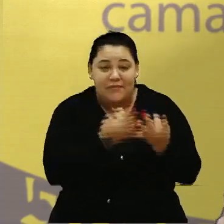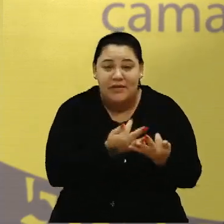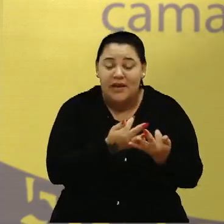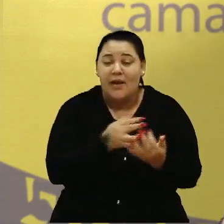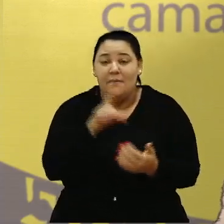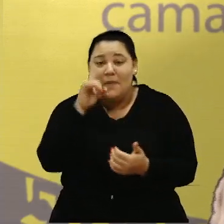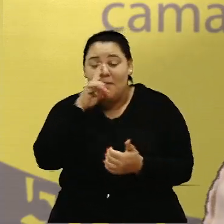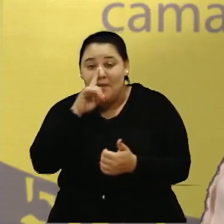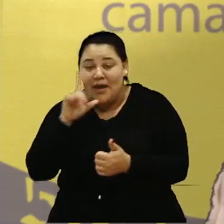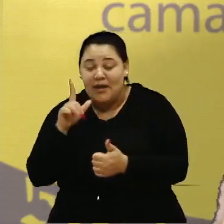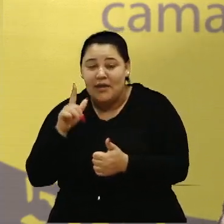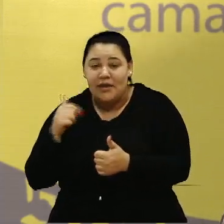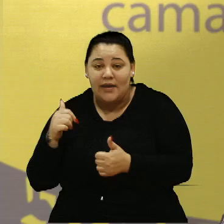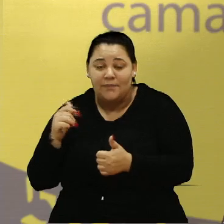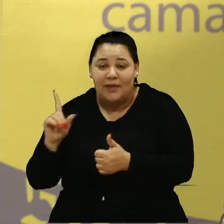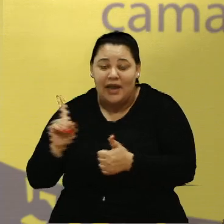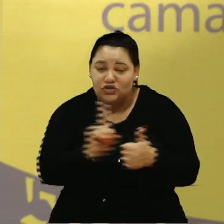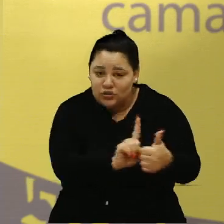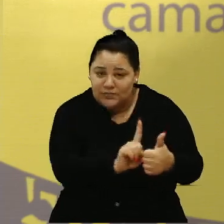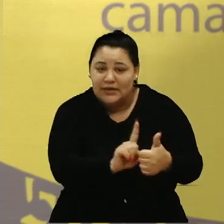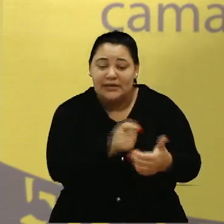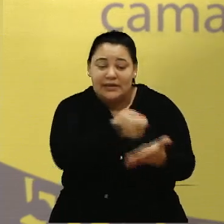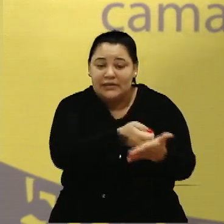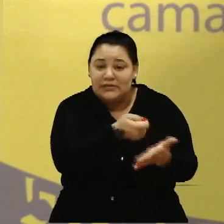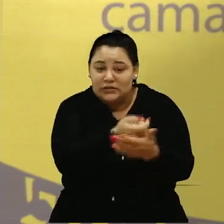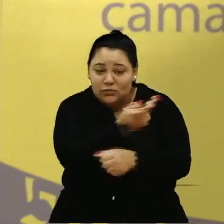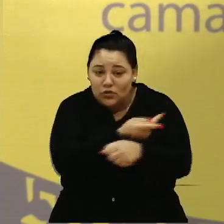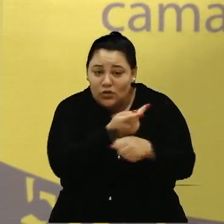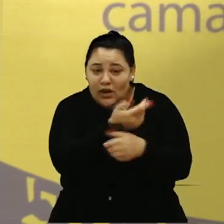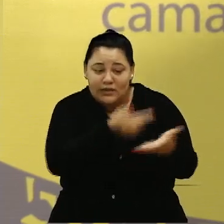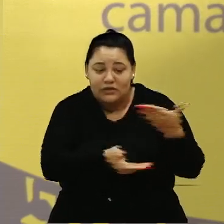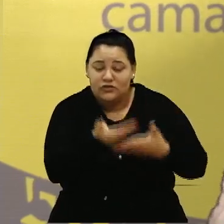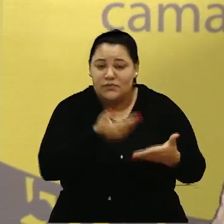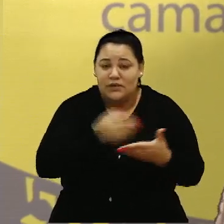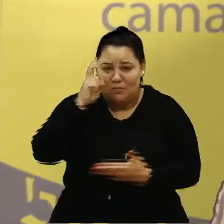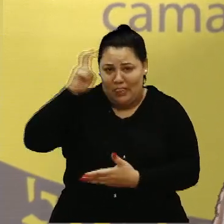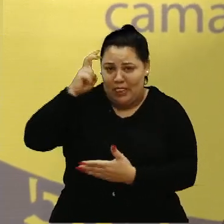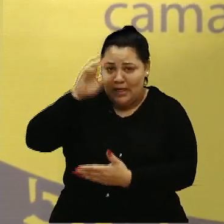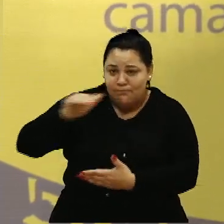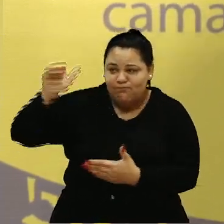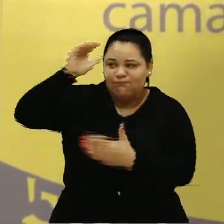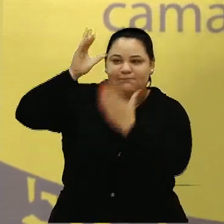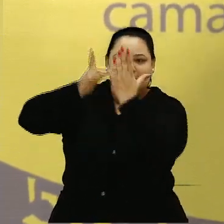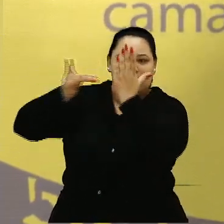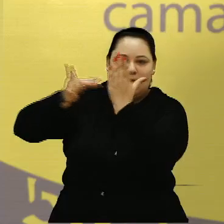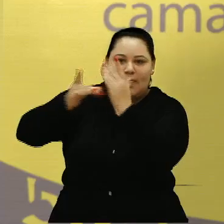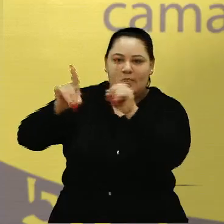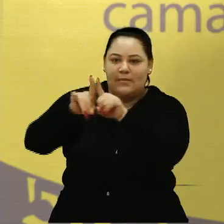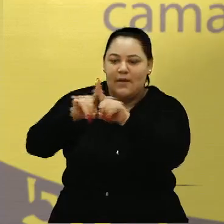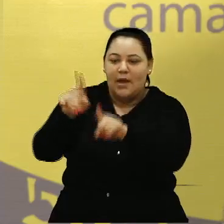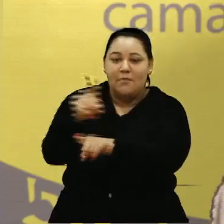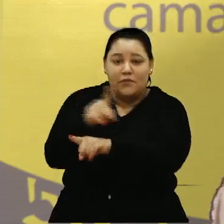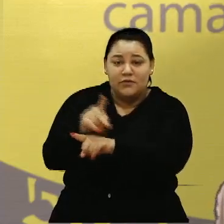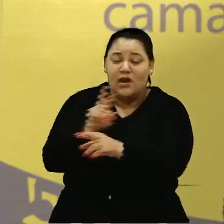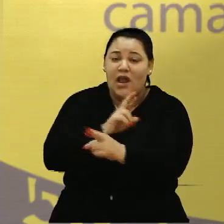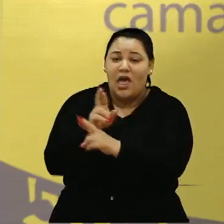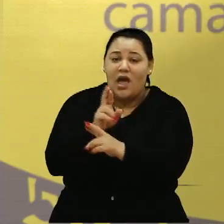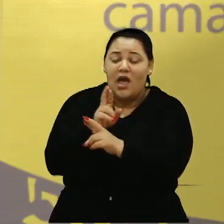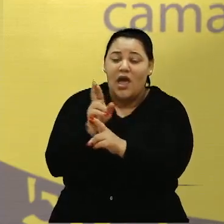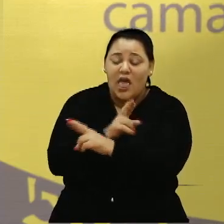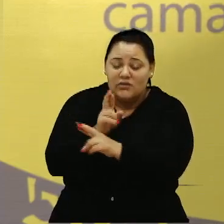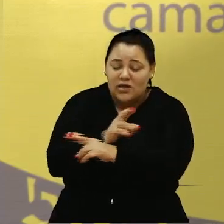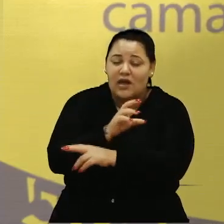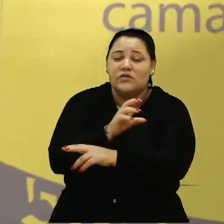atípicas, nos procurando e buscando esse atendimento. Pessoal das altas habilidades, na questão do CEMAP, e professores também na rede